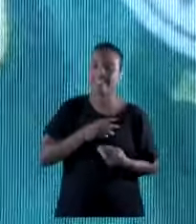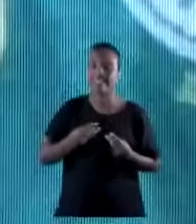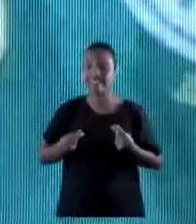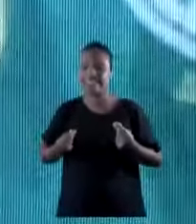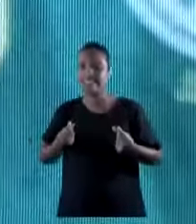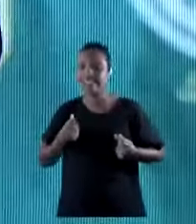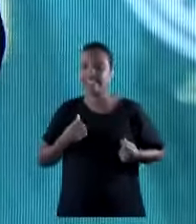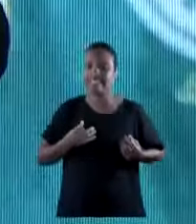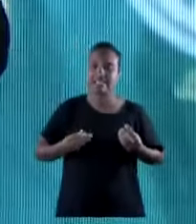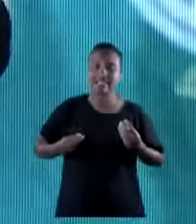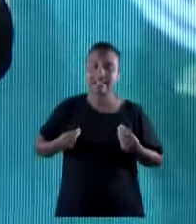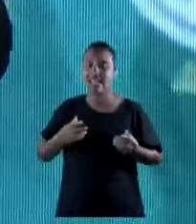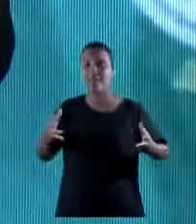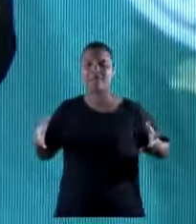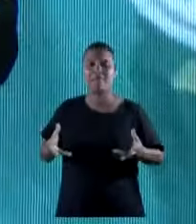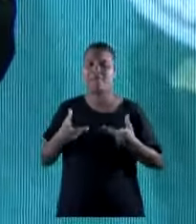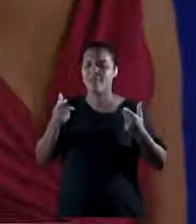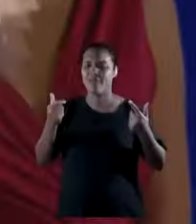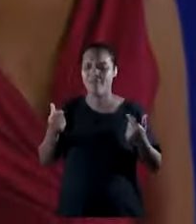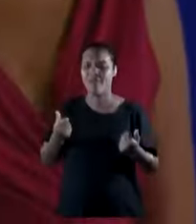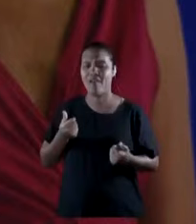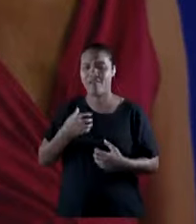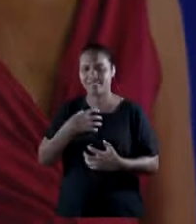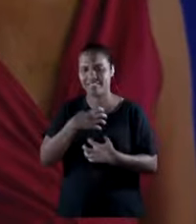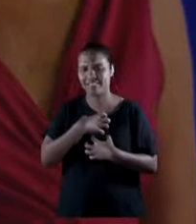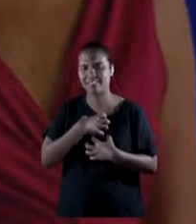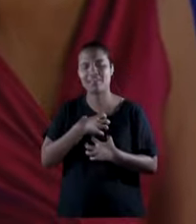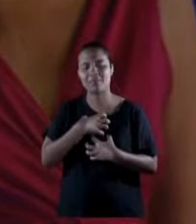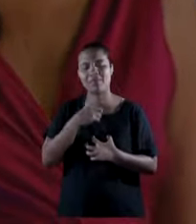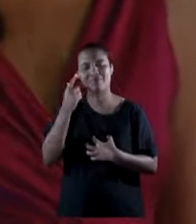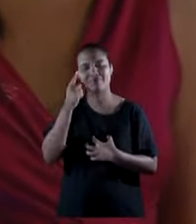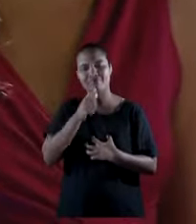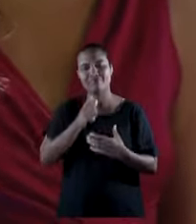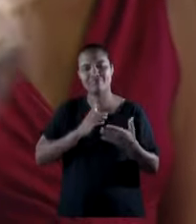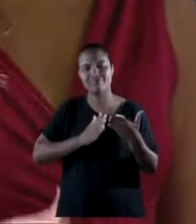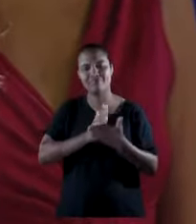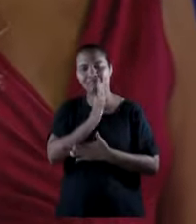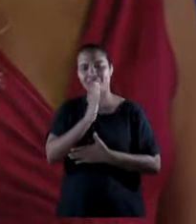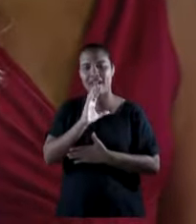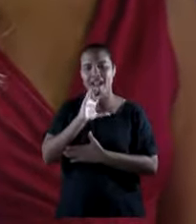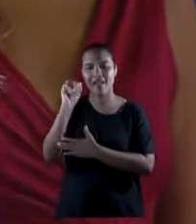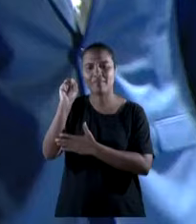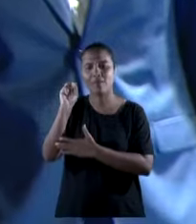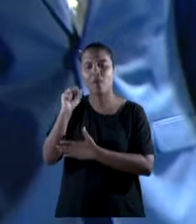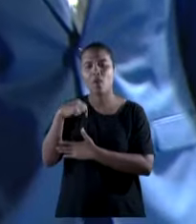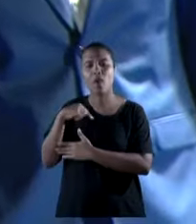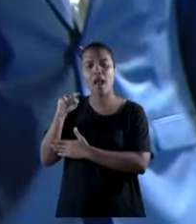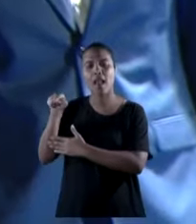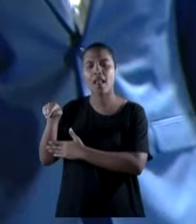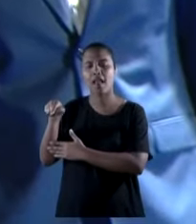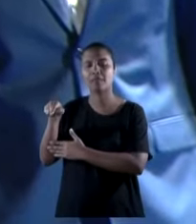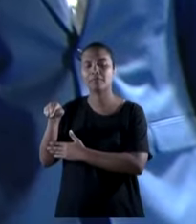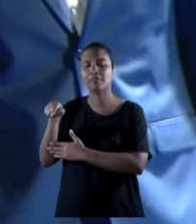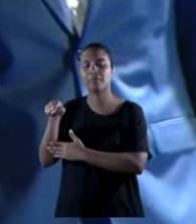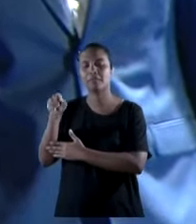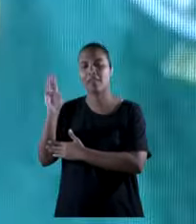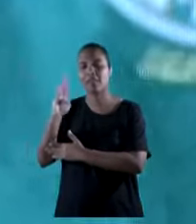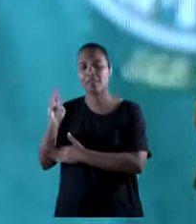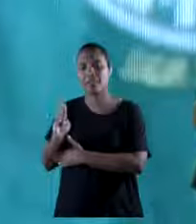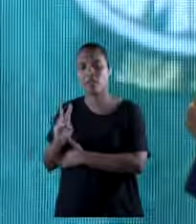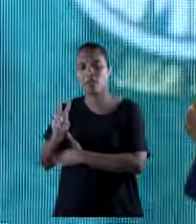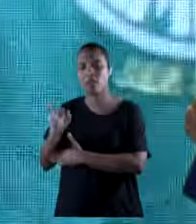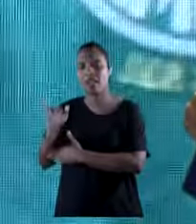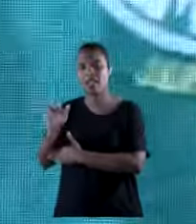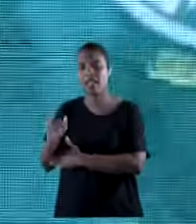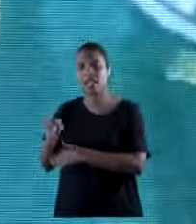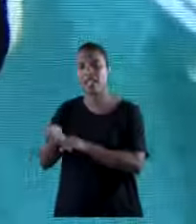coisa maravilhosa para mim, ainda mais ter conquistado. E quando eu estava lá na seleção, que eu falava com o Vini, com o Rodrigo, e eles